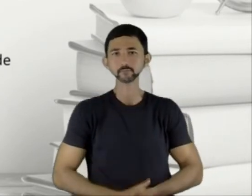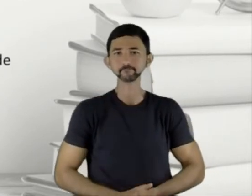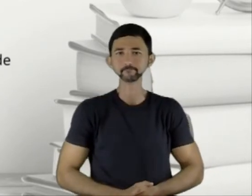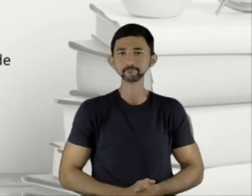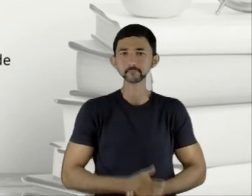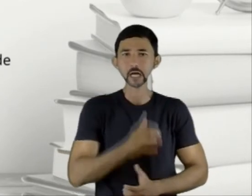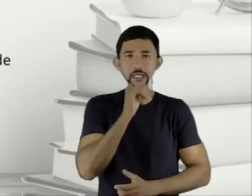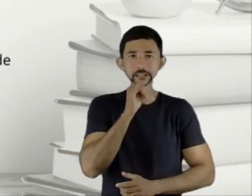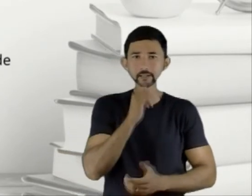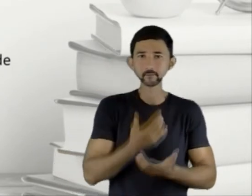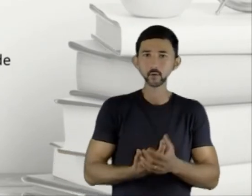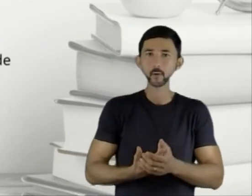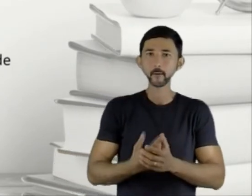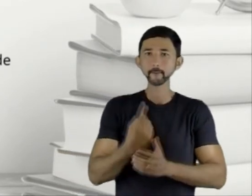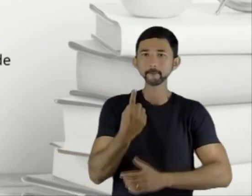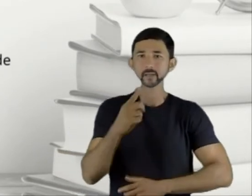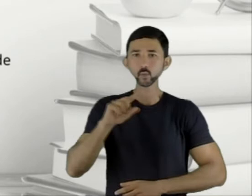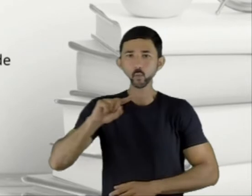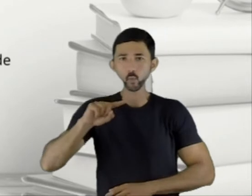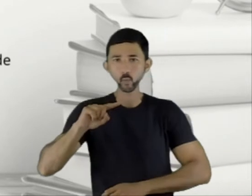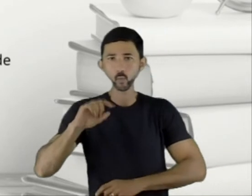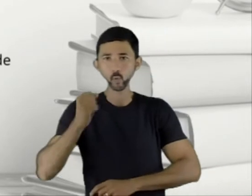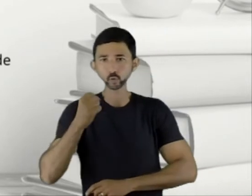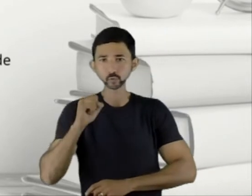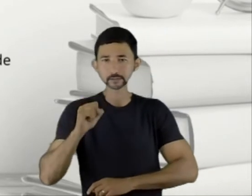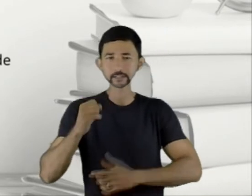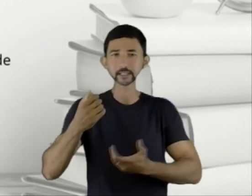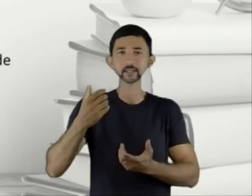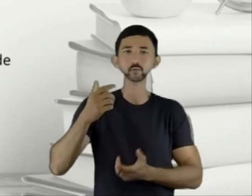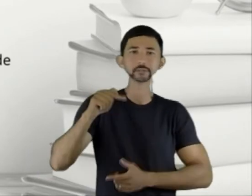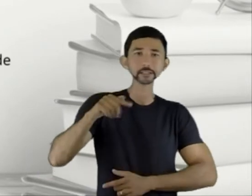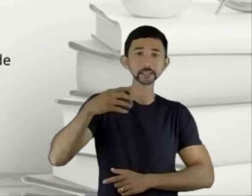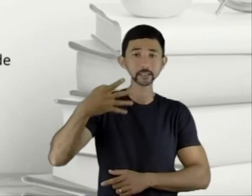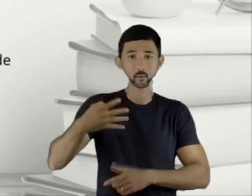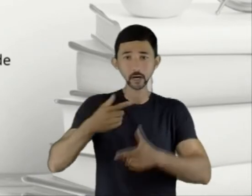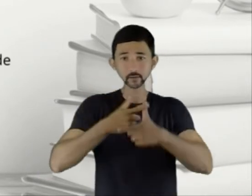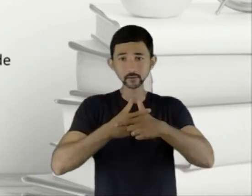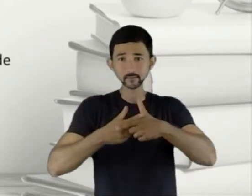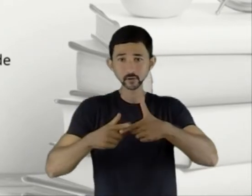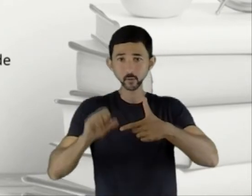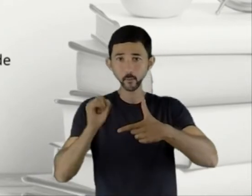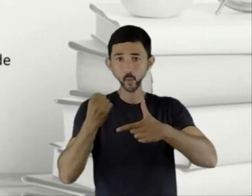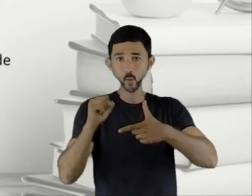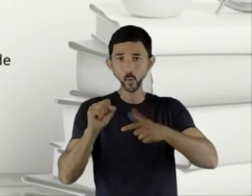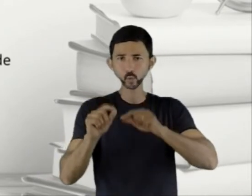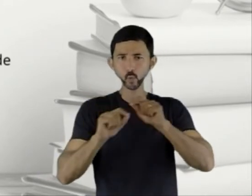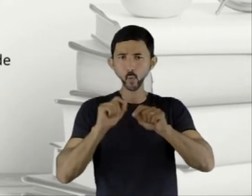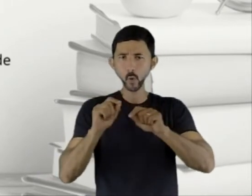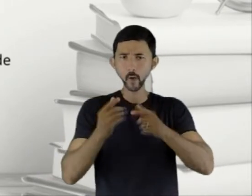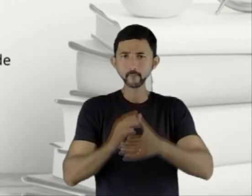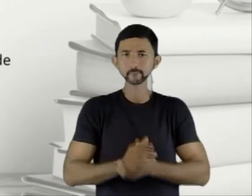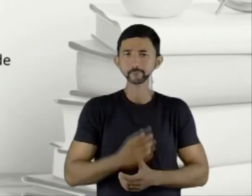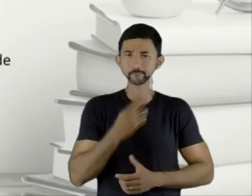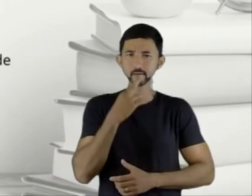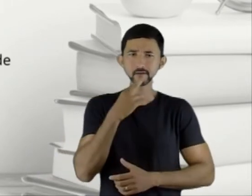Ou seja, 1.854 em milhares de unidades dividido por 8 vai ficar